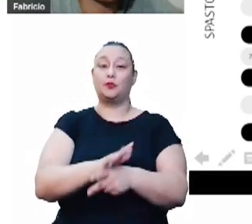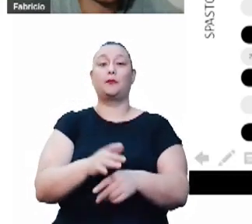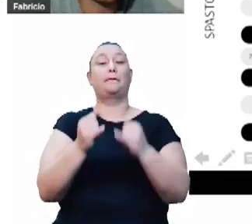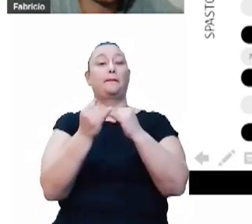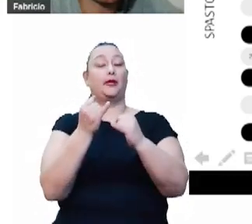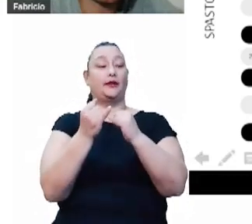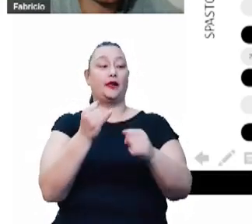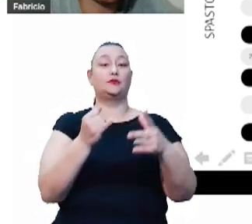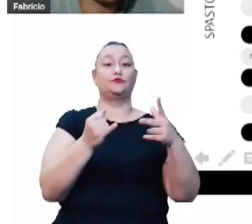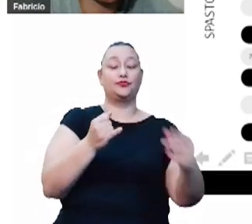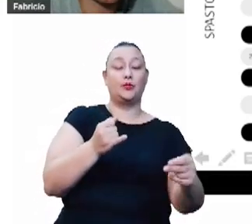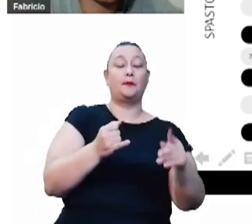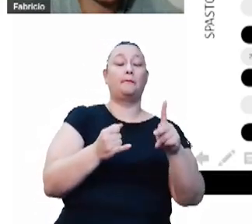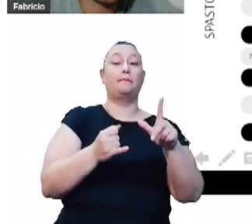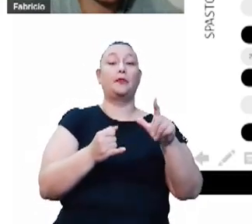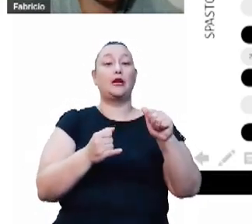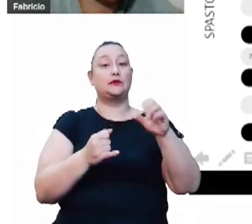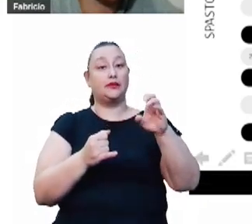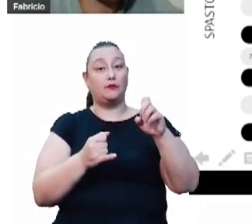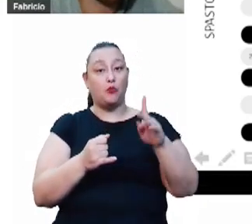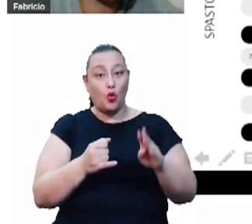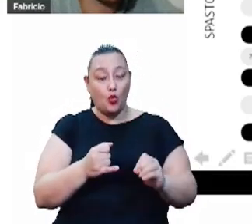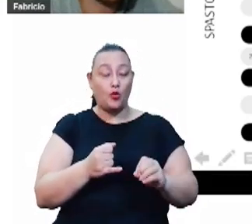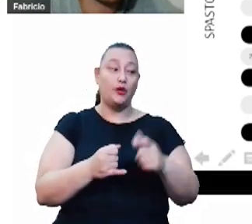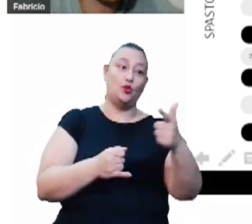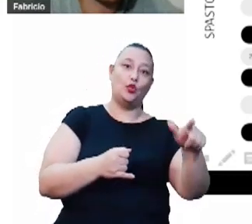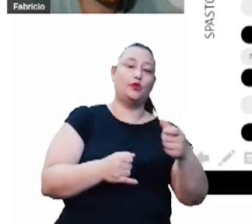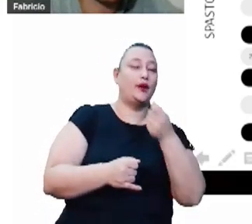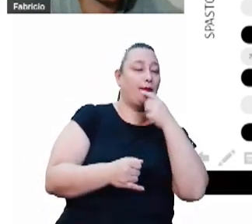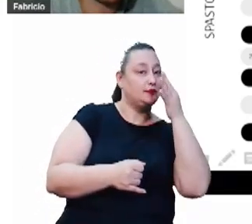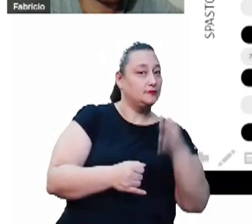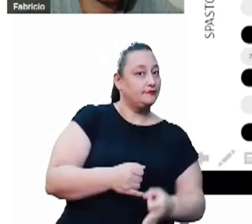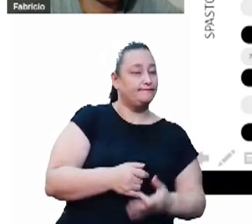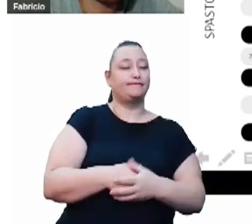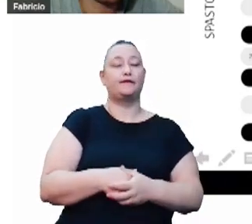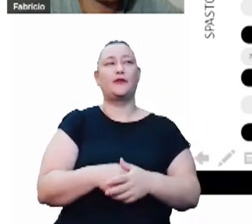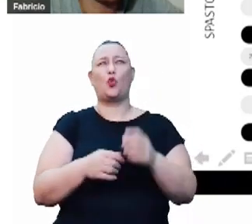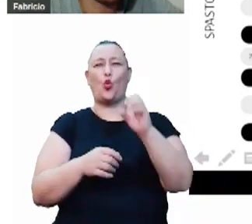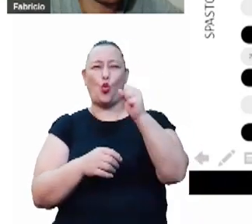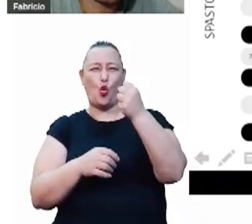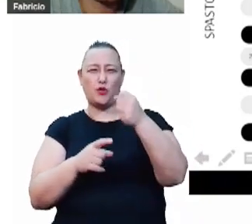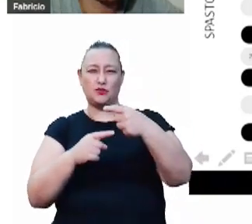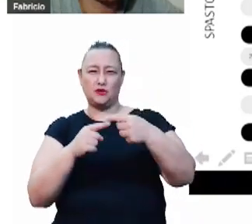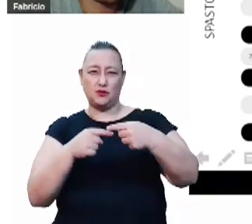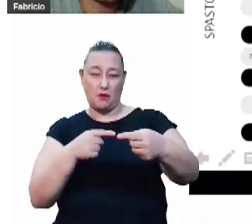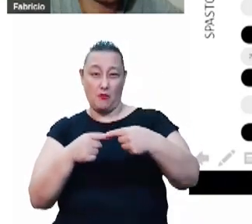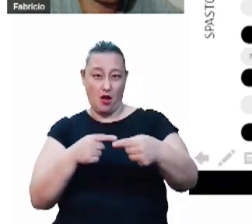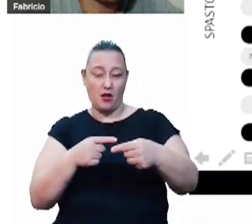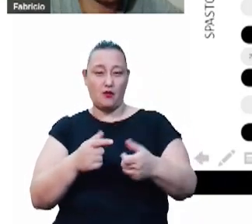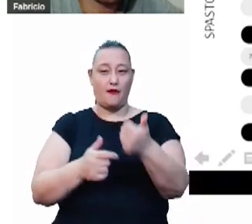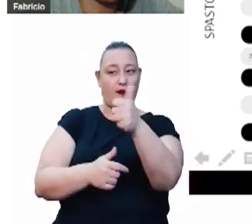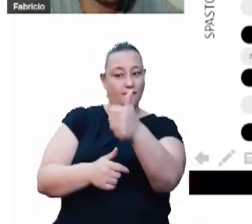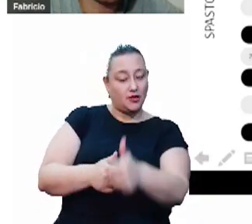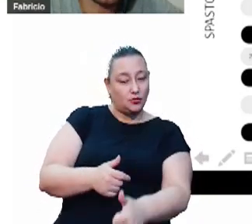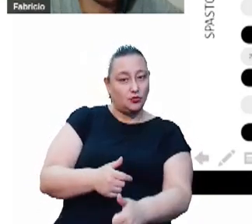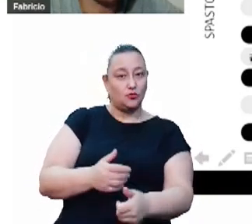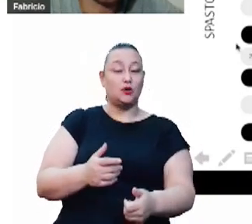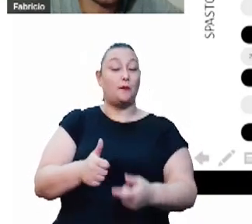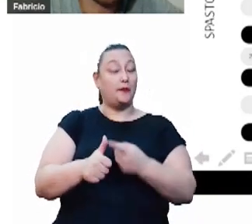metade foi injetado placebo, e aí 8 semanas após, a gente avaliou. Né? Então, a gente avaliou antes como